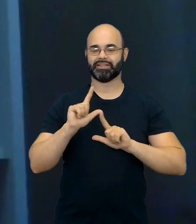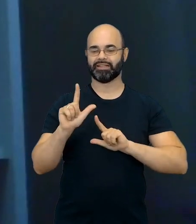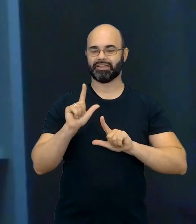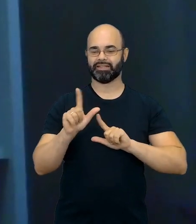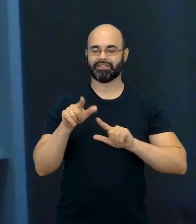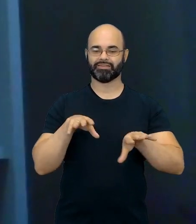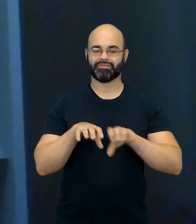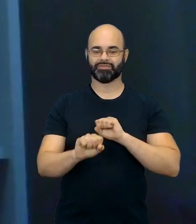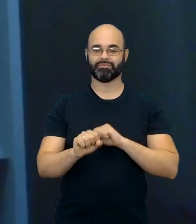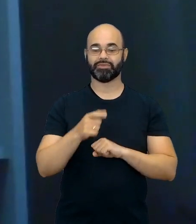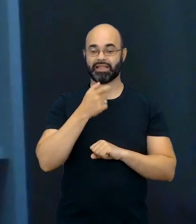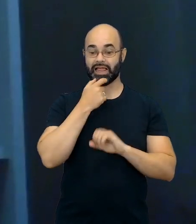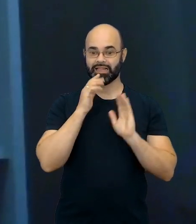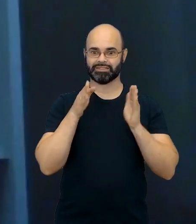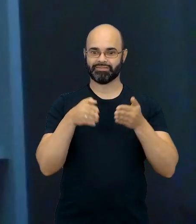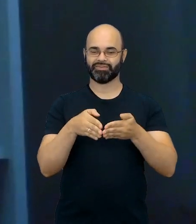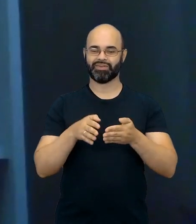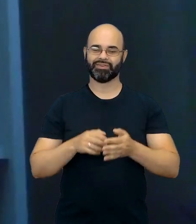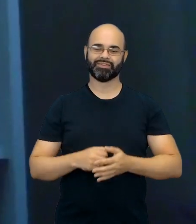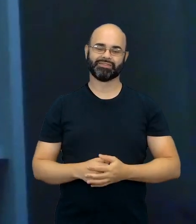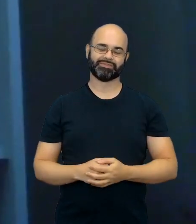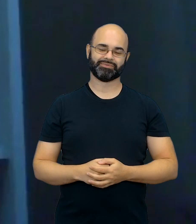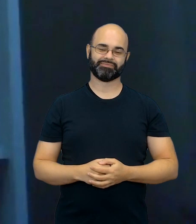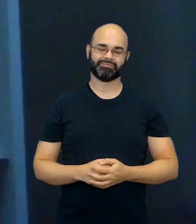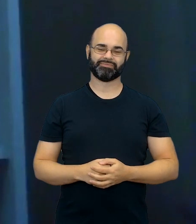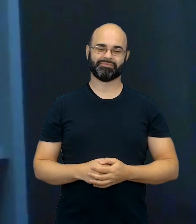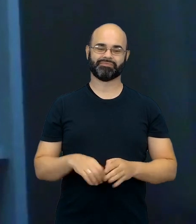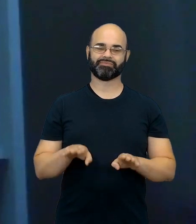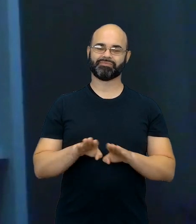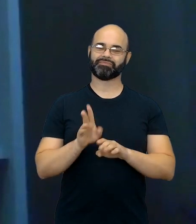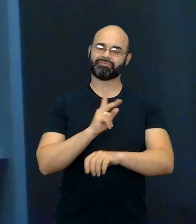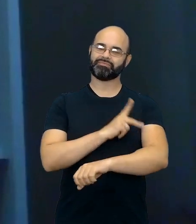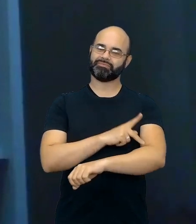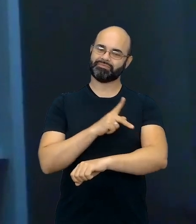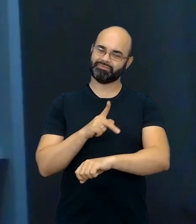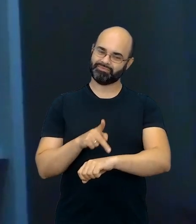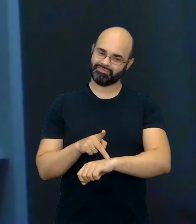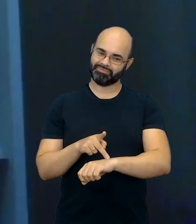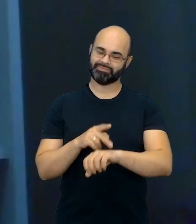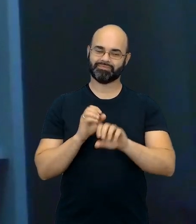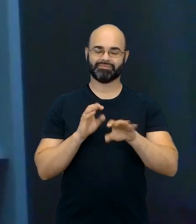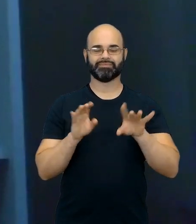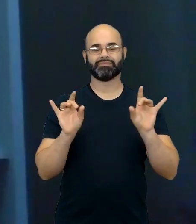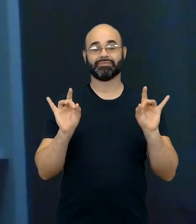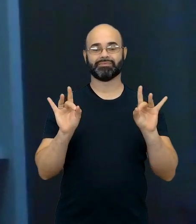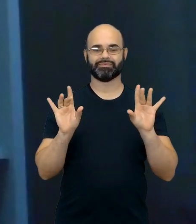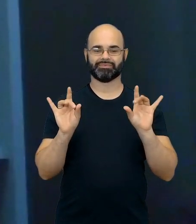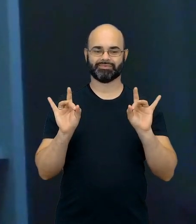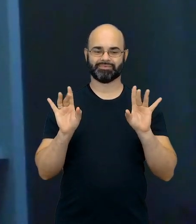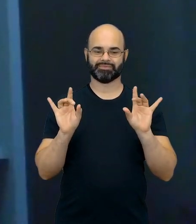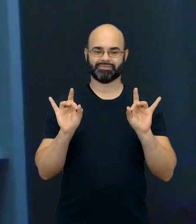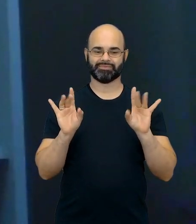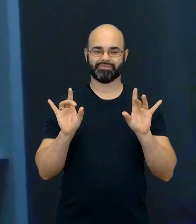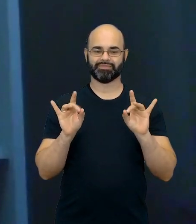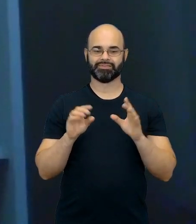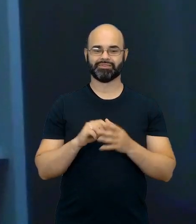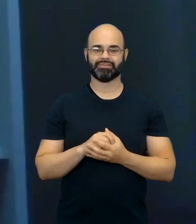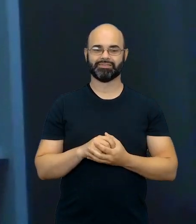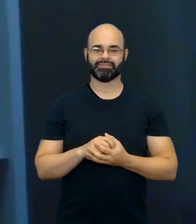em inglês, sou também formada em pedagogia, especialista em